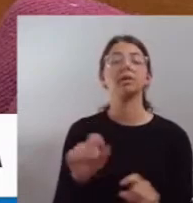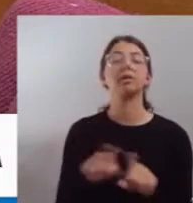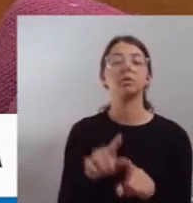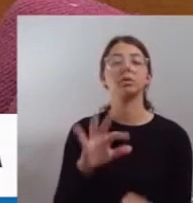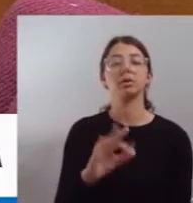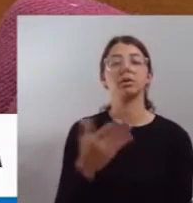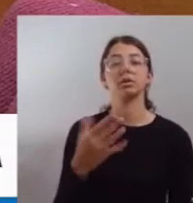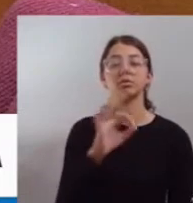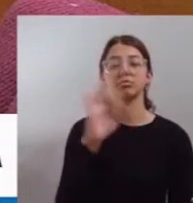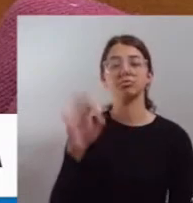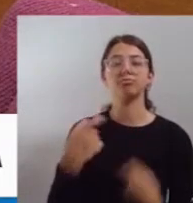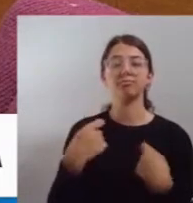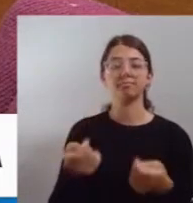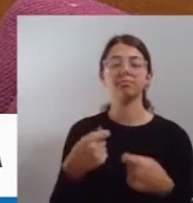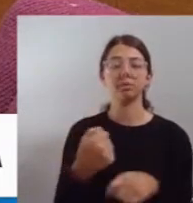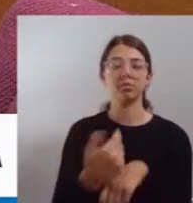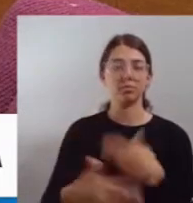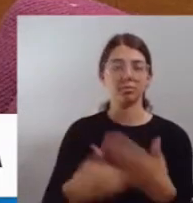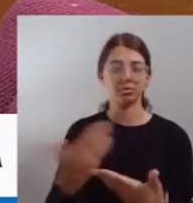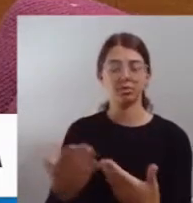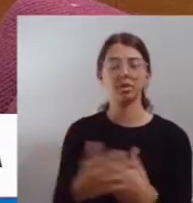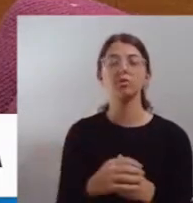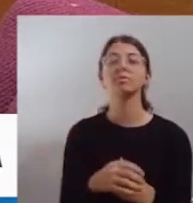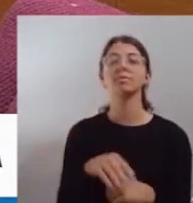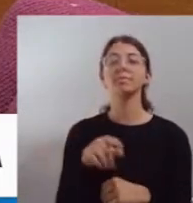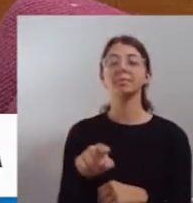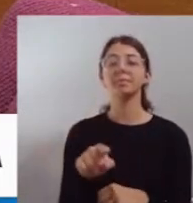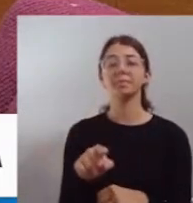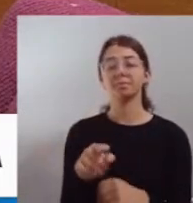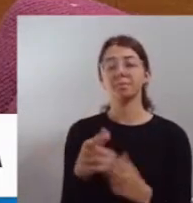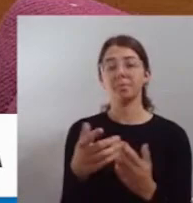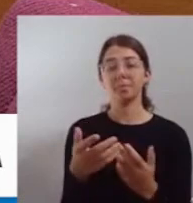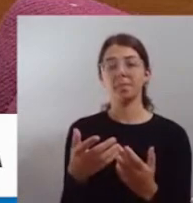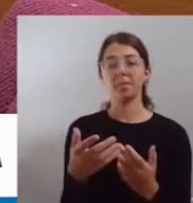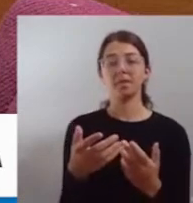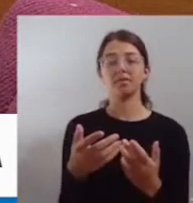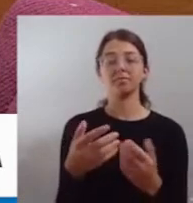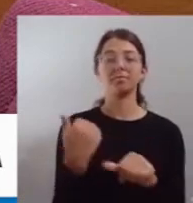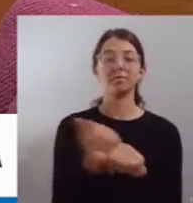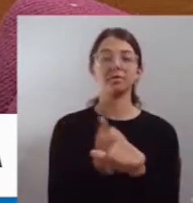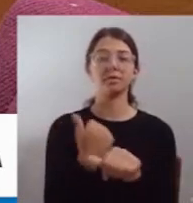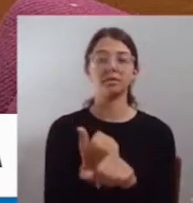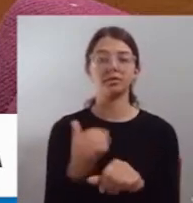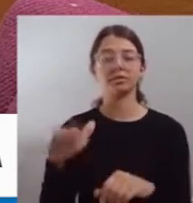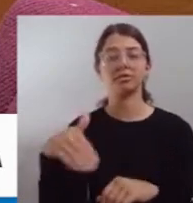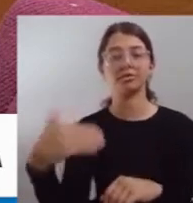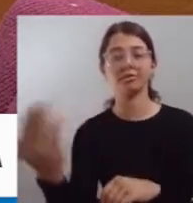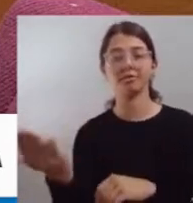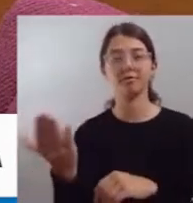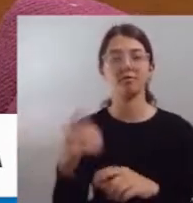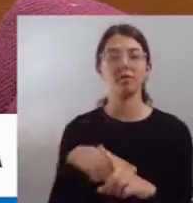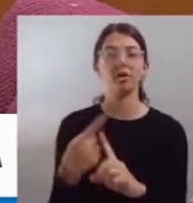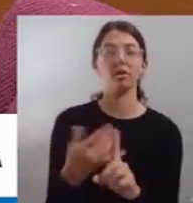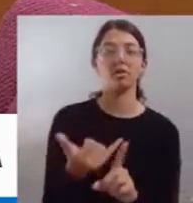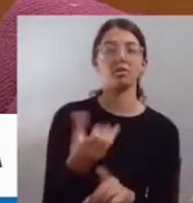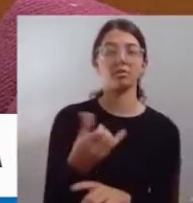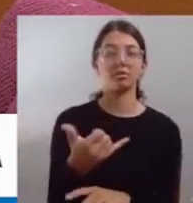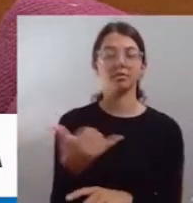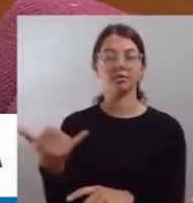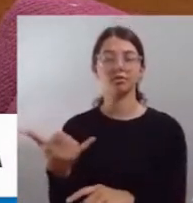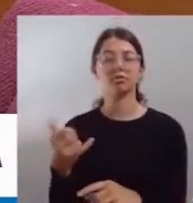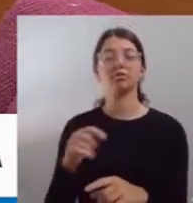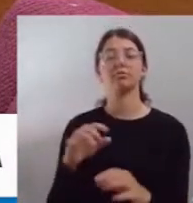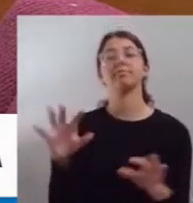gastos operacionais. Os fornecimentos e serviços externos pesam em 2022 39%,